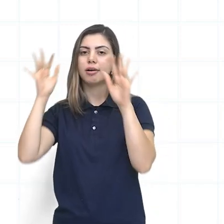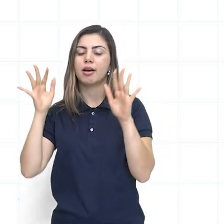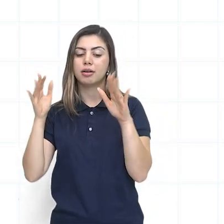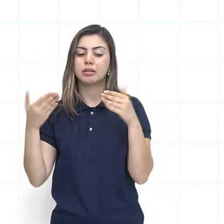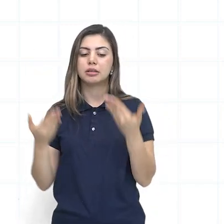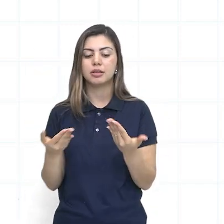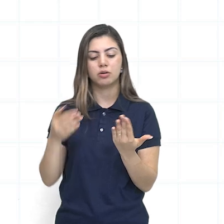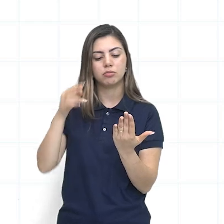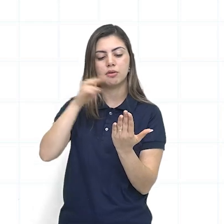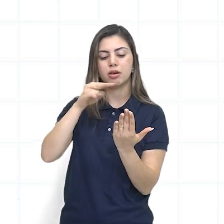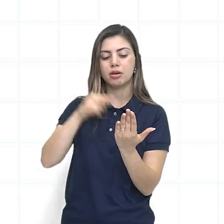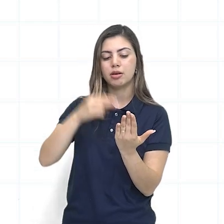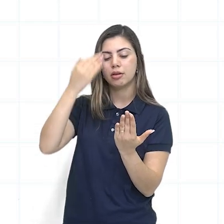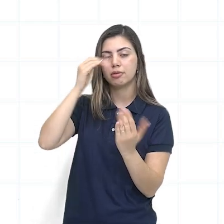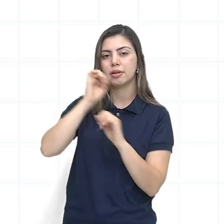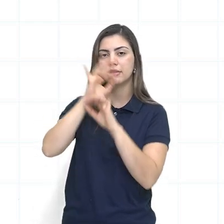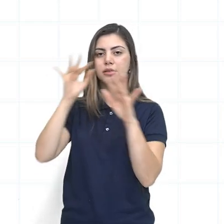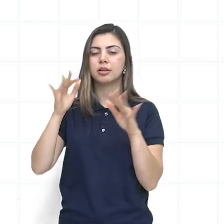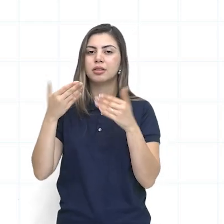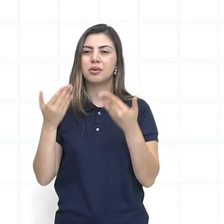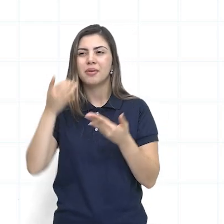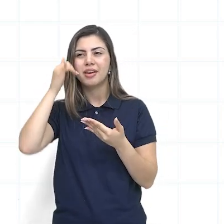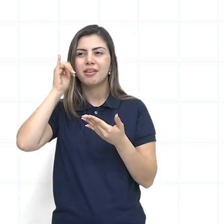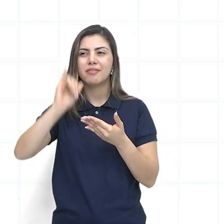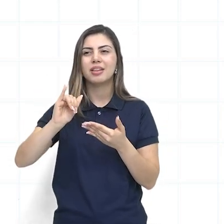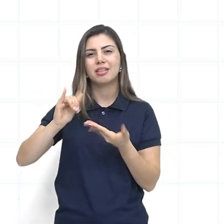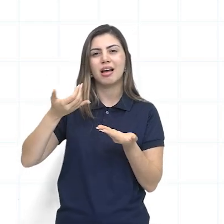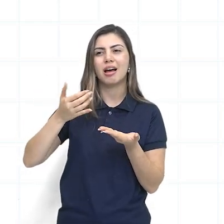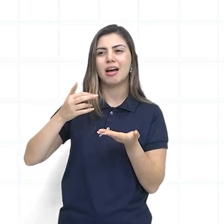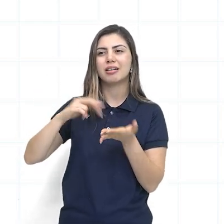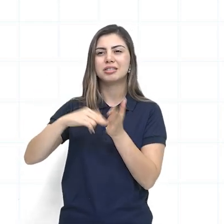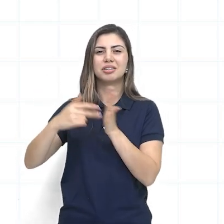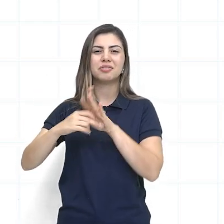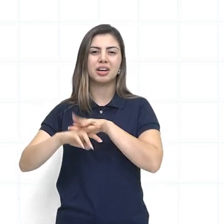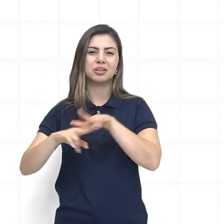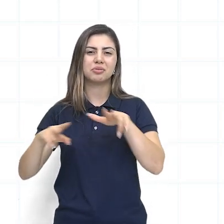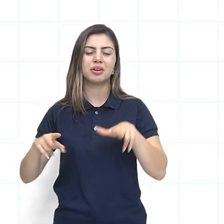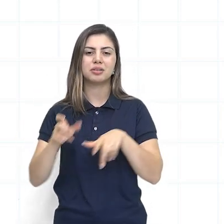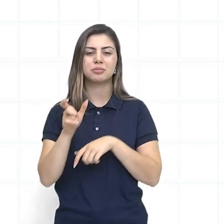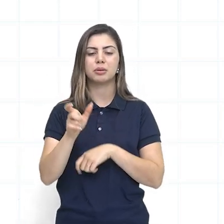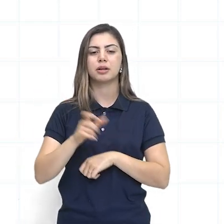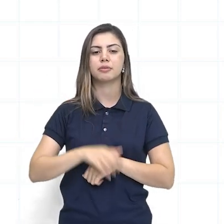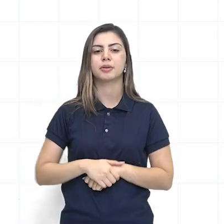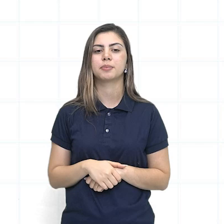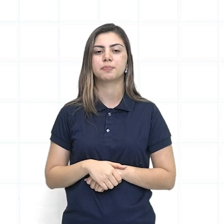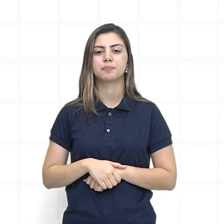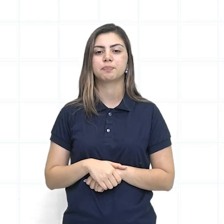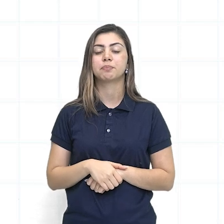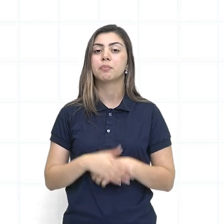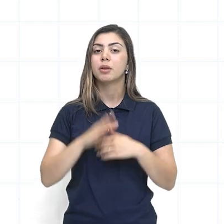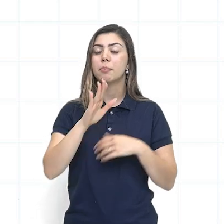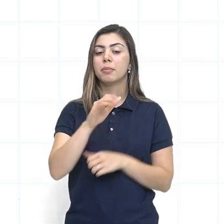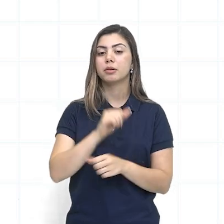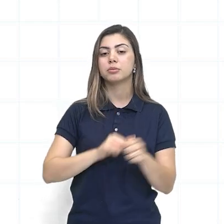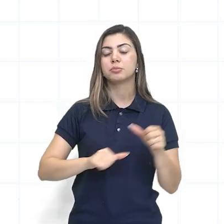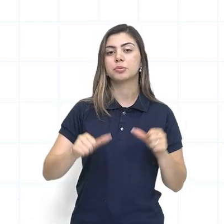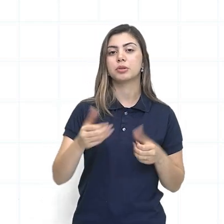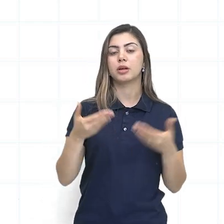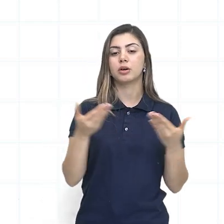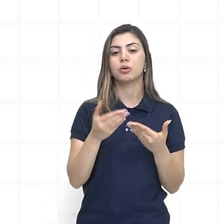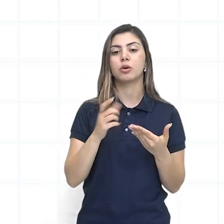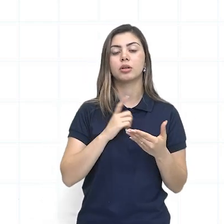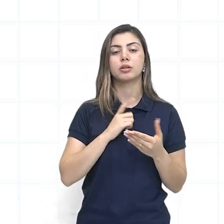dar margem a outras interpretações, né? No sentido da